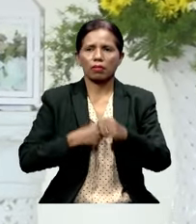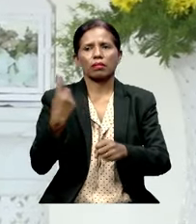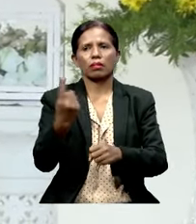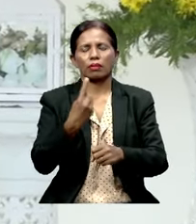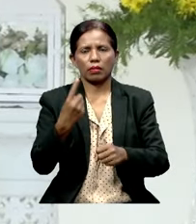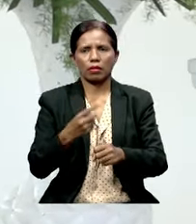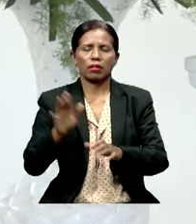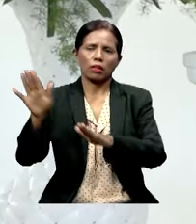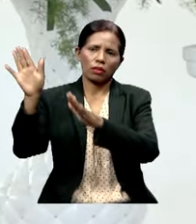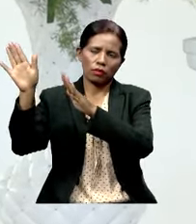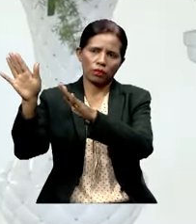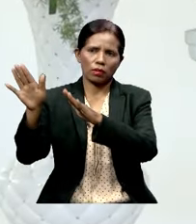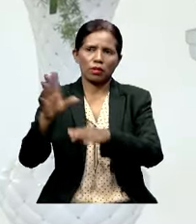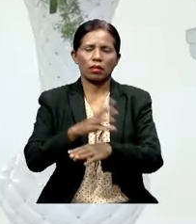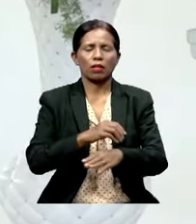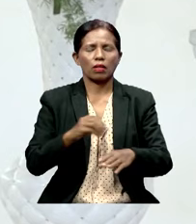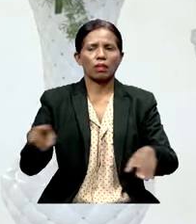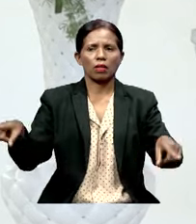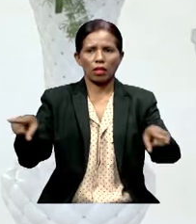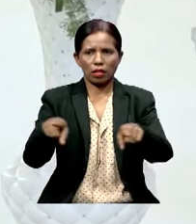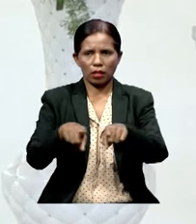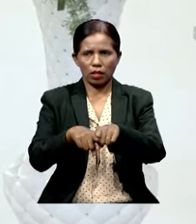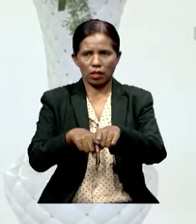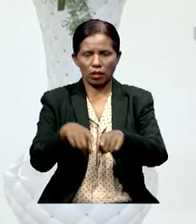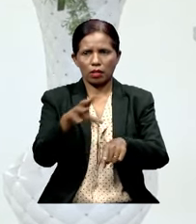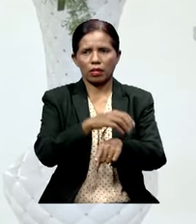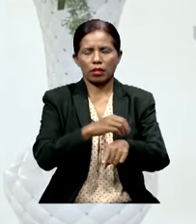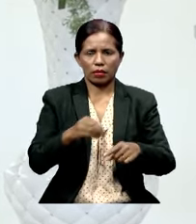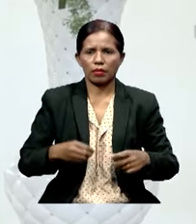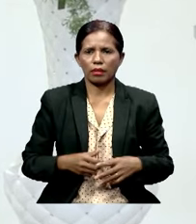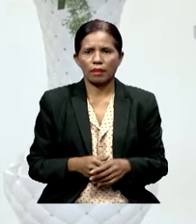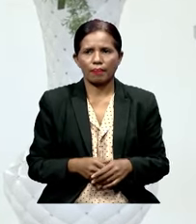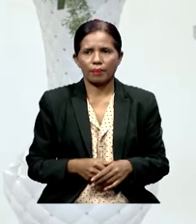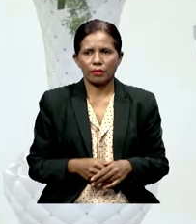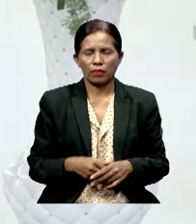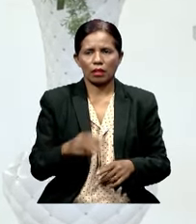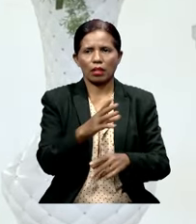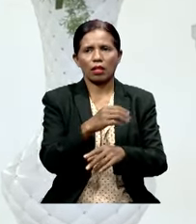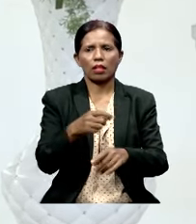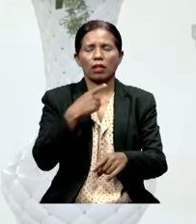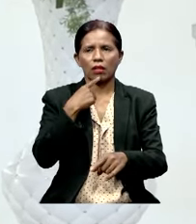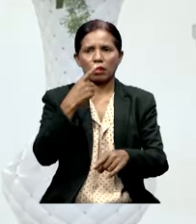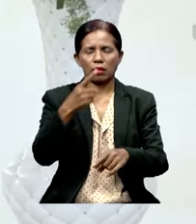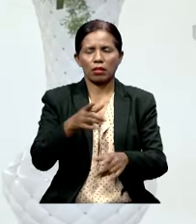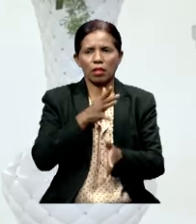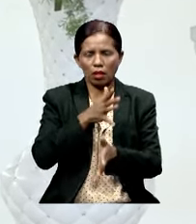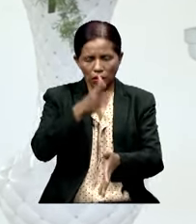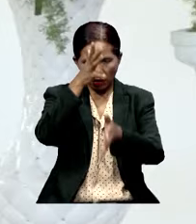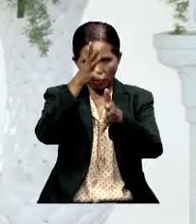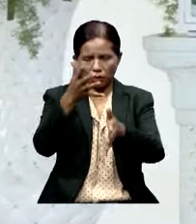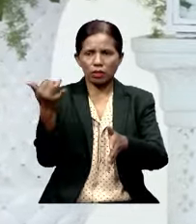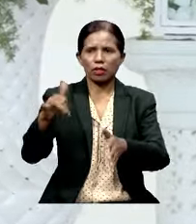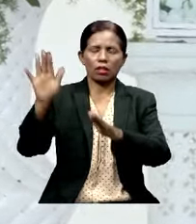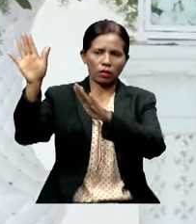e vou à classificação de heróis vivos. Heróis vivos, nem uma feira com que tu seria, e vou